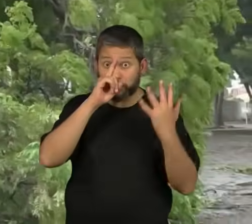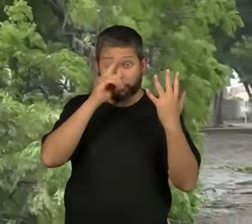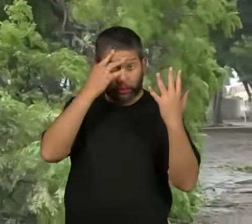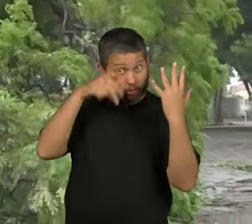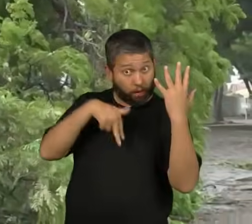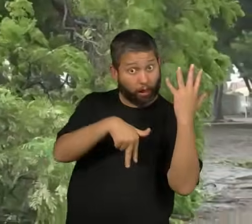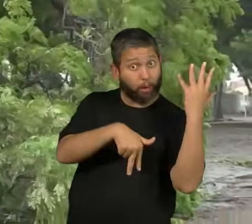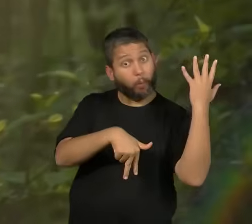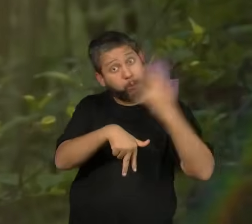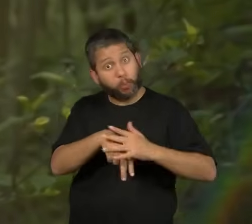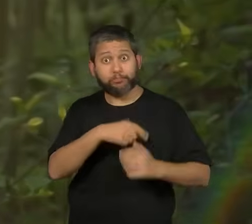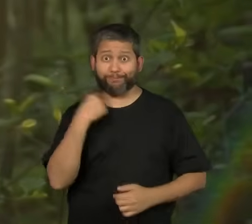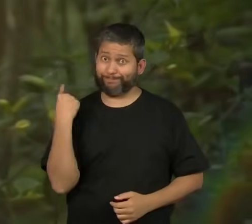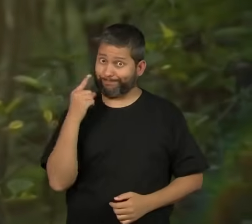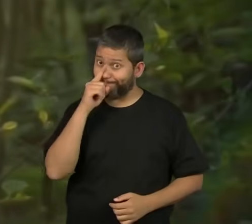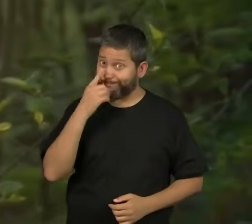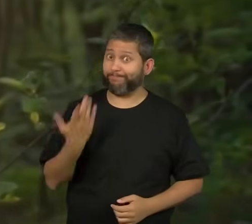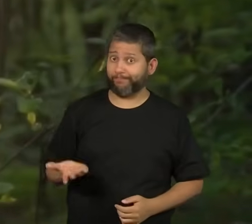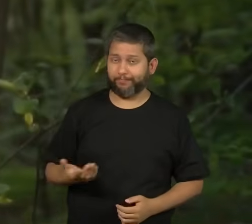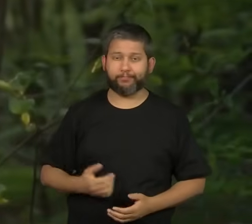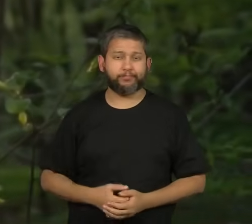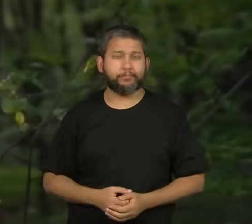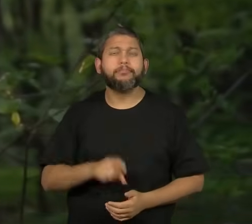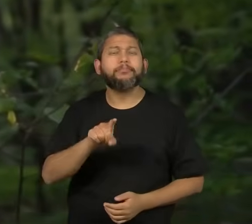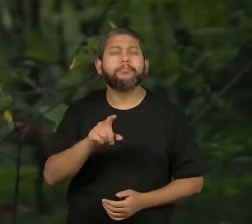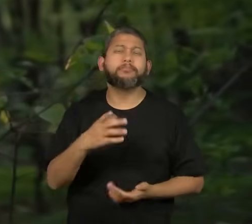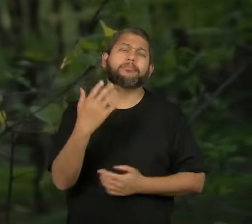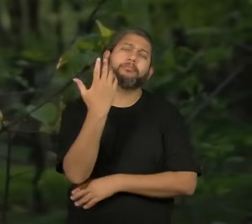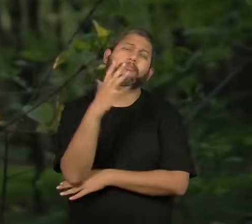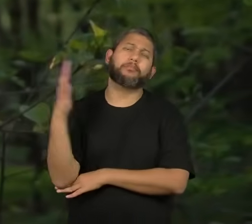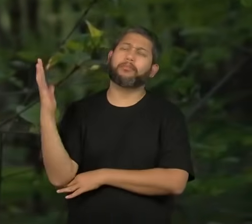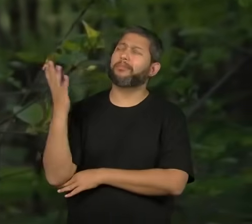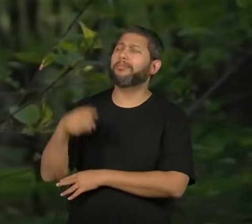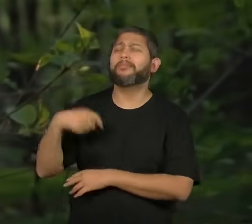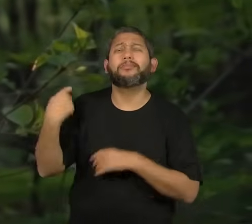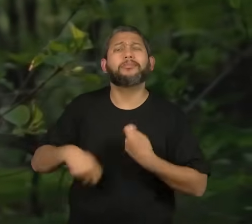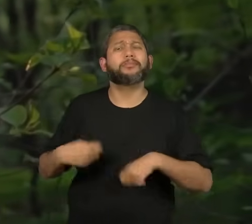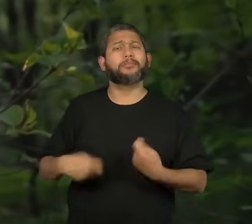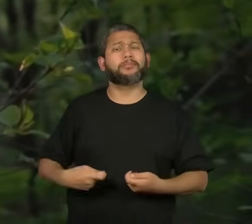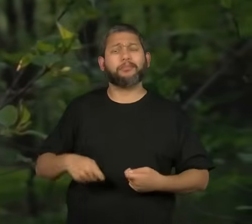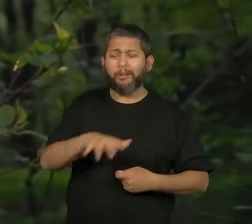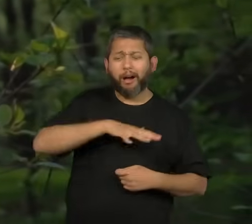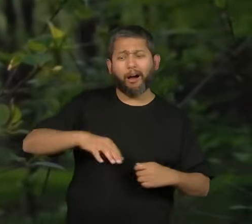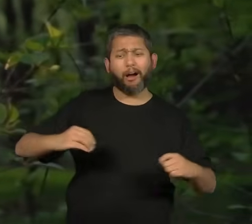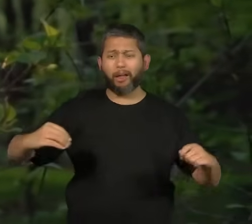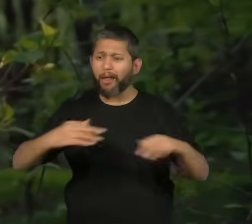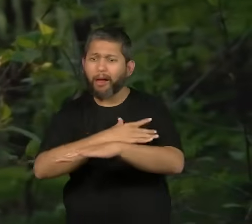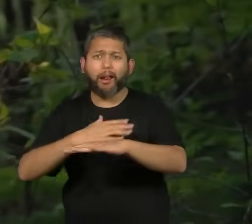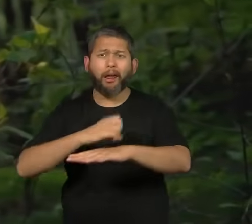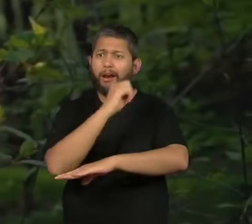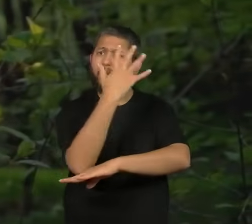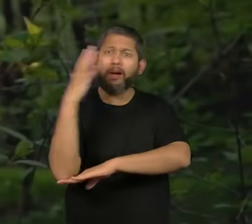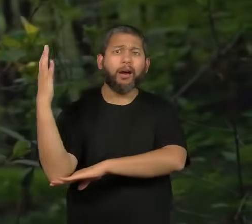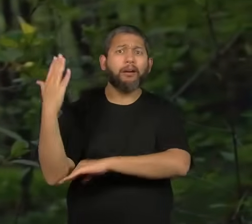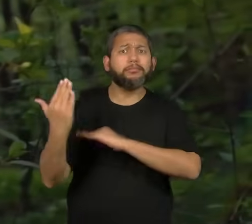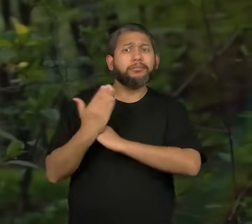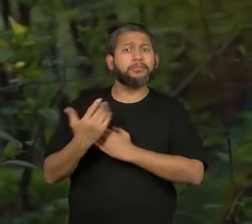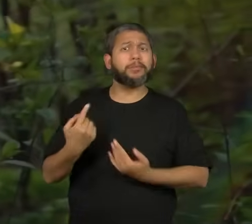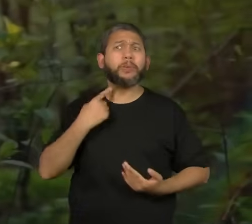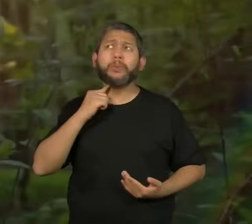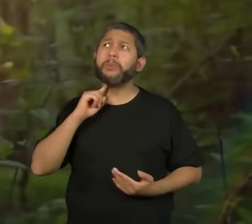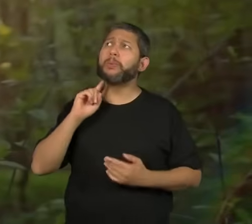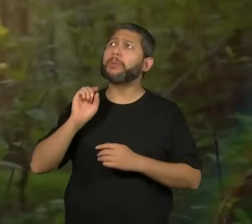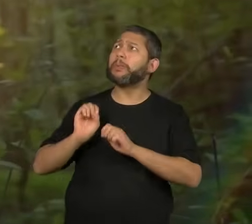vidas humanas. Por outro lado, as árvores são cada vez mais necessárias para combater a poluição do ar, as